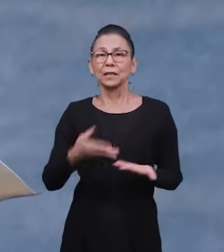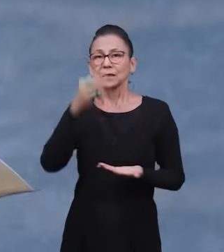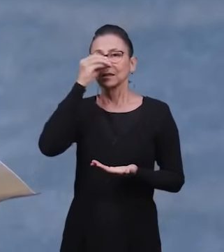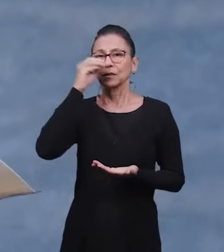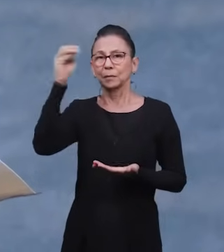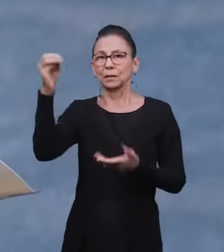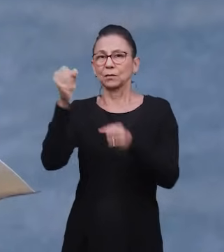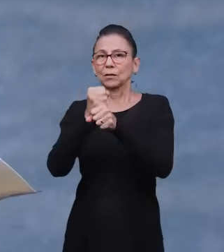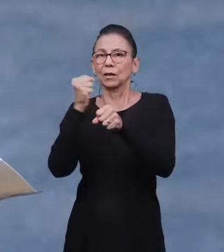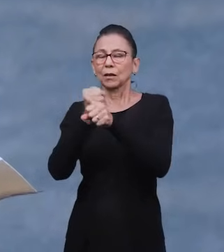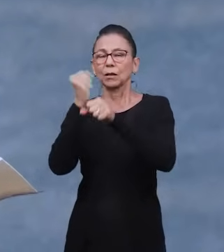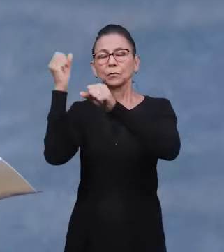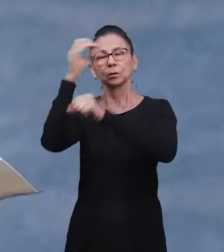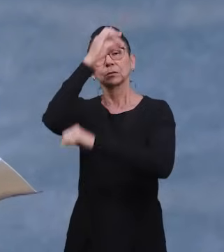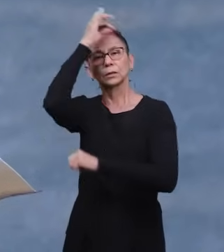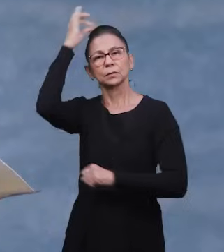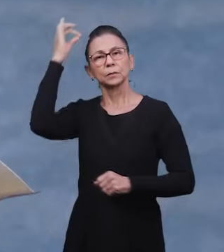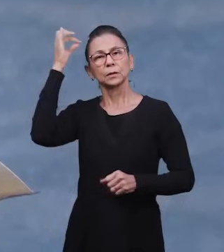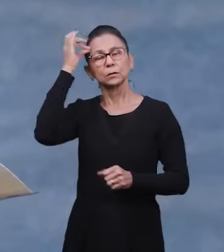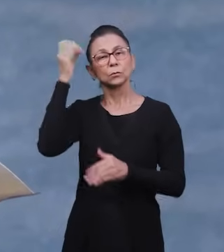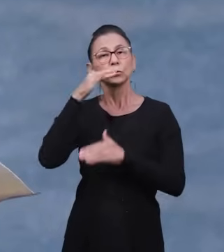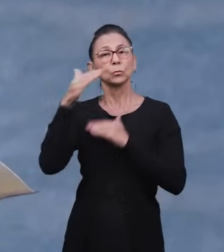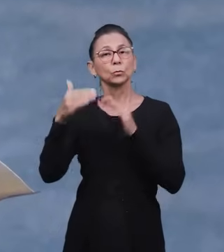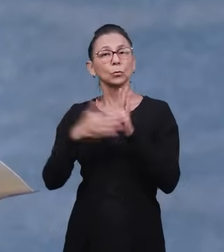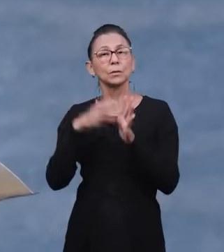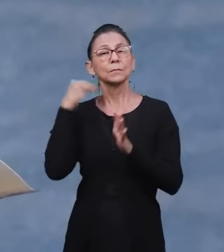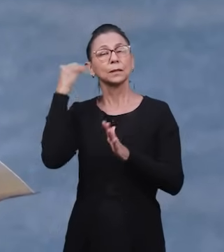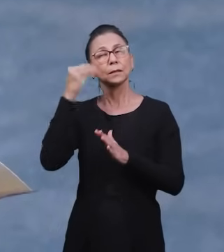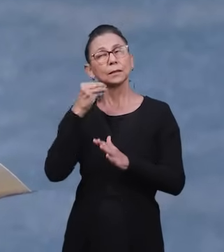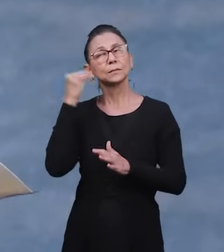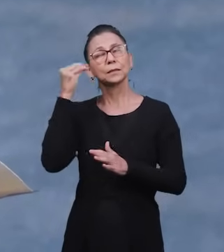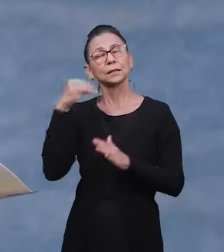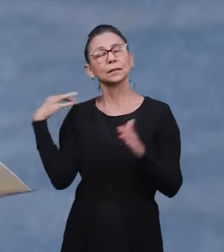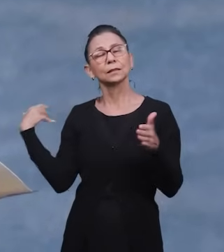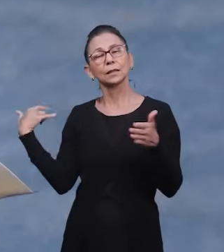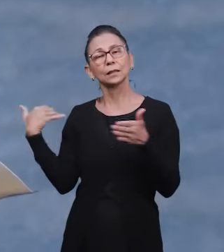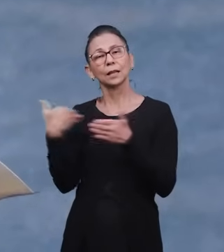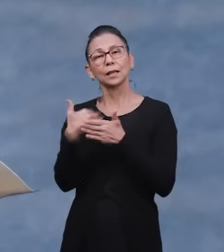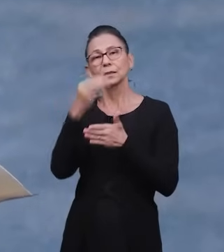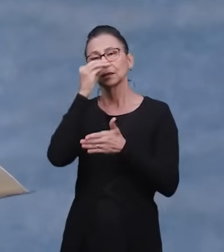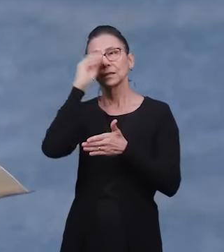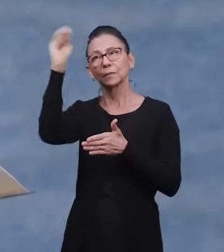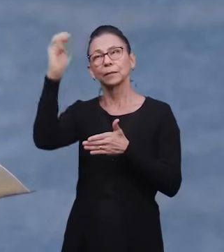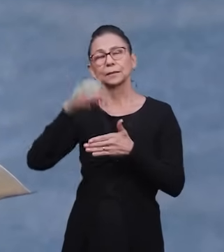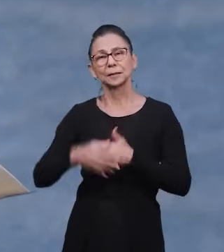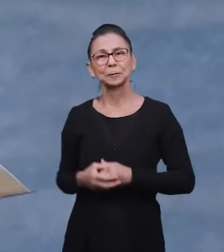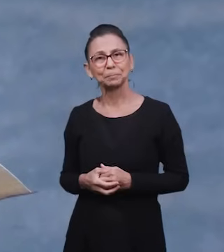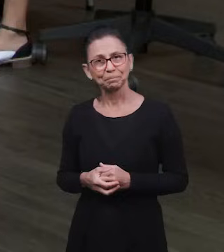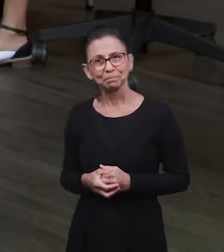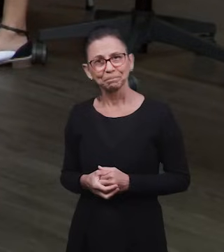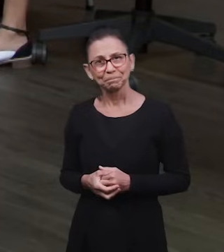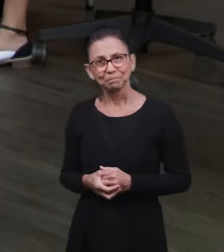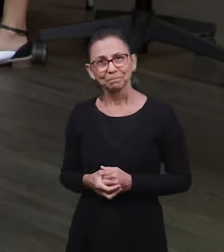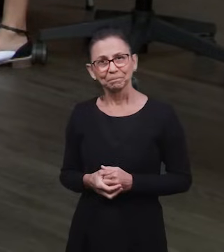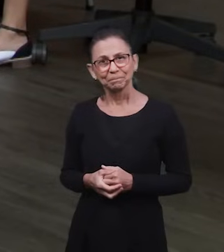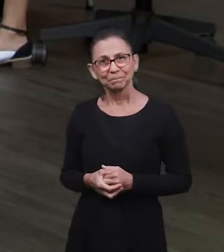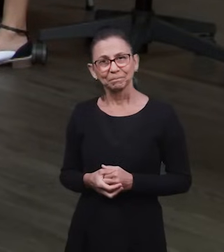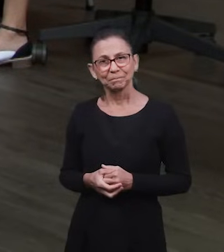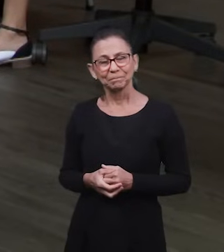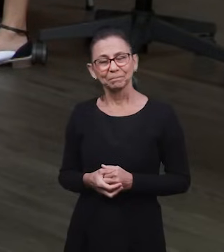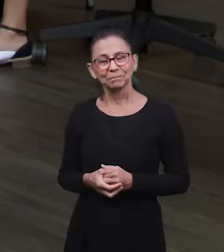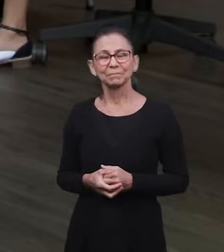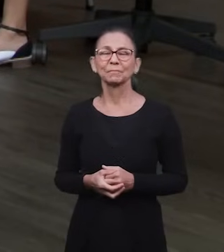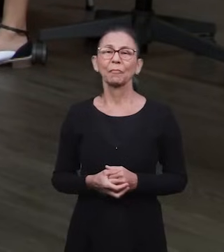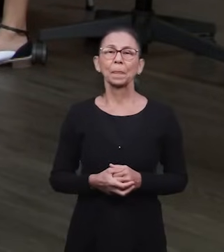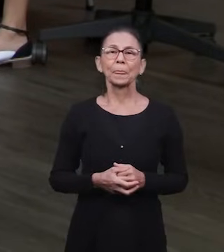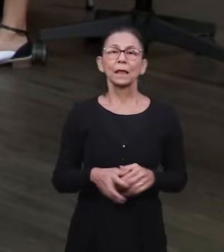a obra do Espírito Santo, negou tudo aquilo que ele viveu, experimentou e transmitiu um dia. Muito bem. Tá